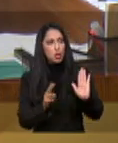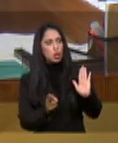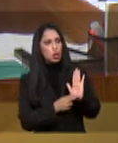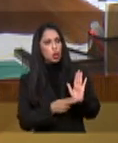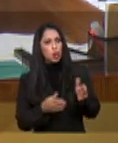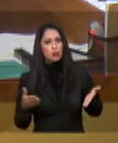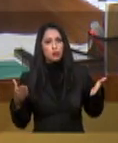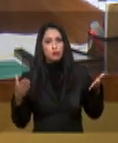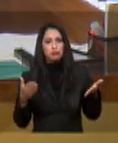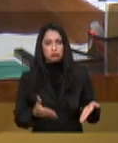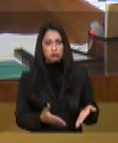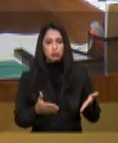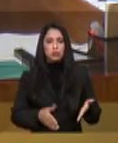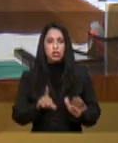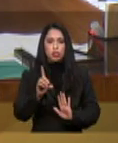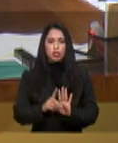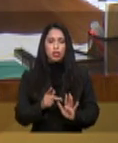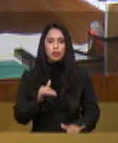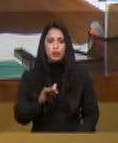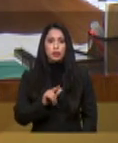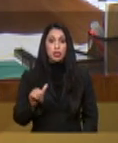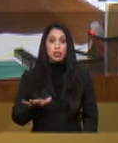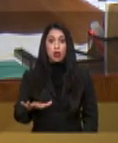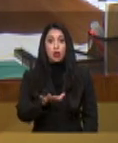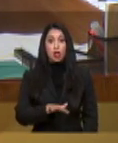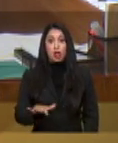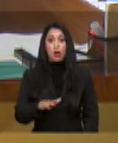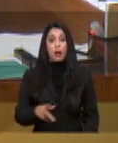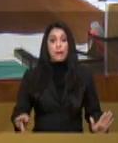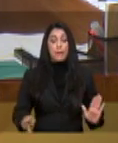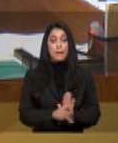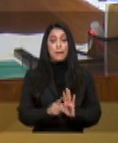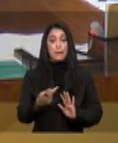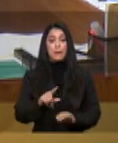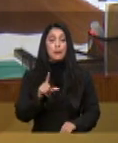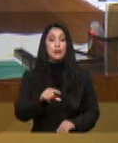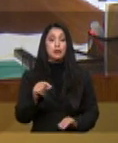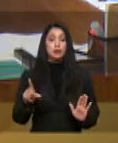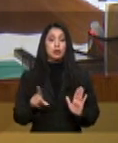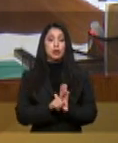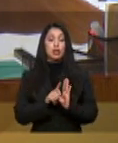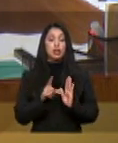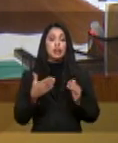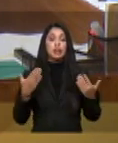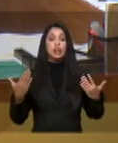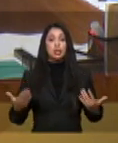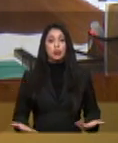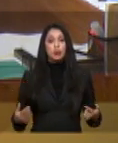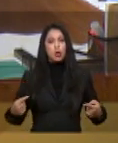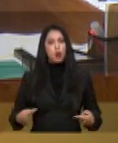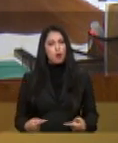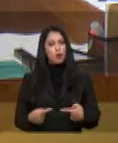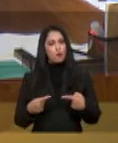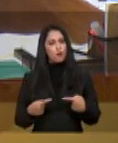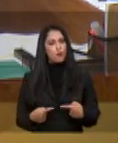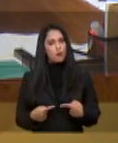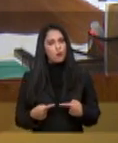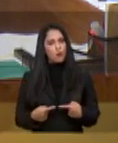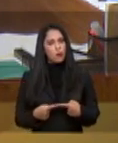para o direito penal ou processual penal, estamos no campo próprio às opções conferidas ao legislador quanto à conformação e